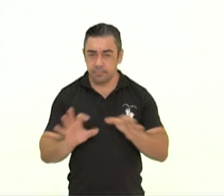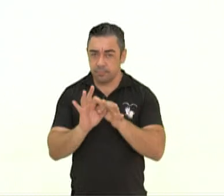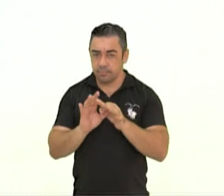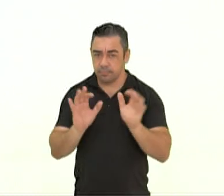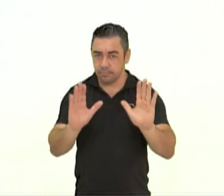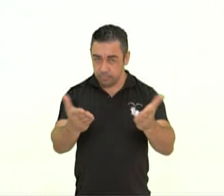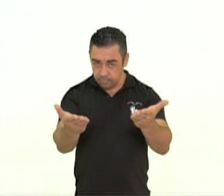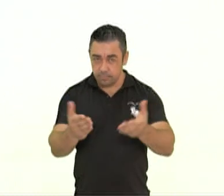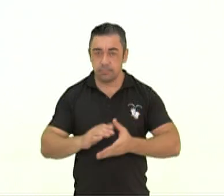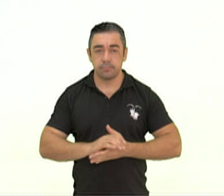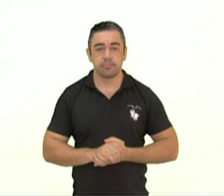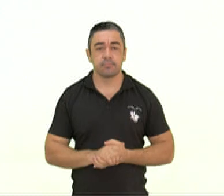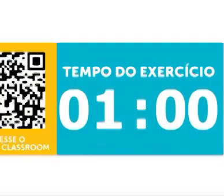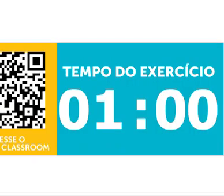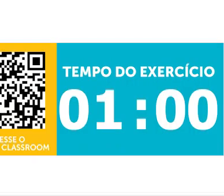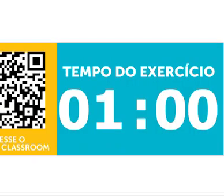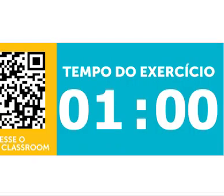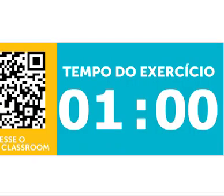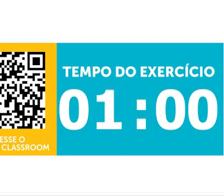lá?